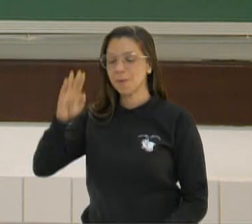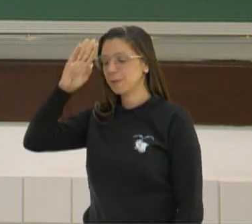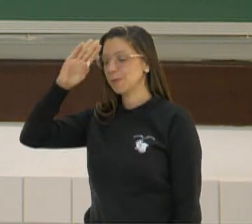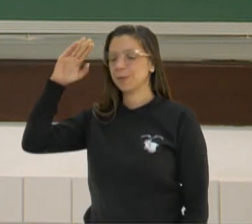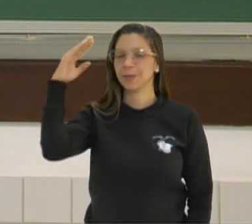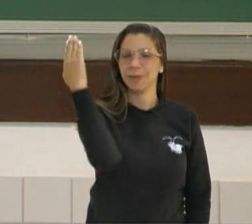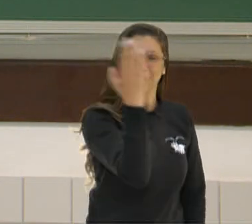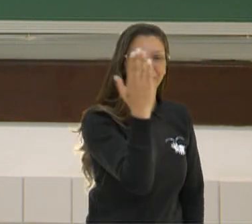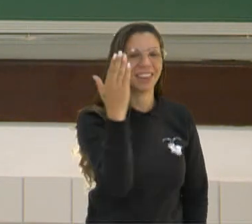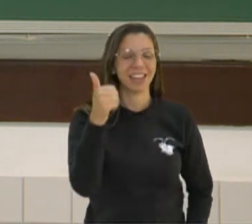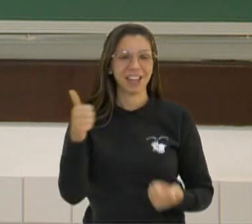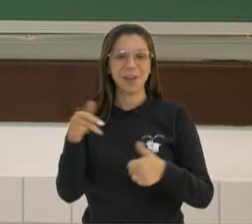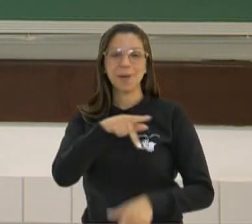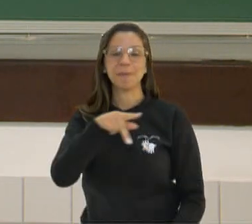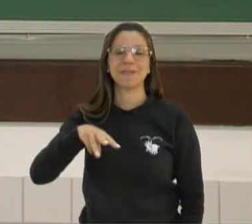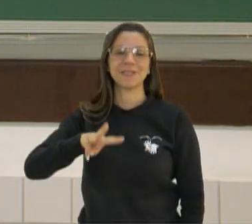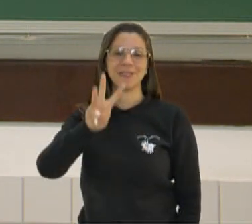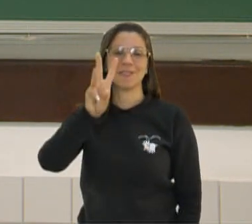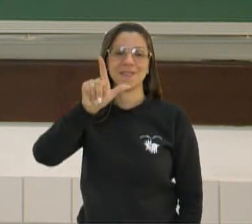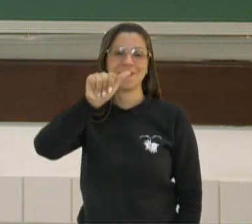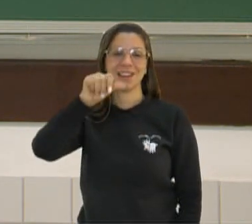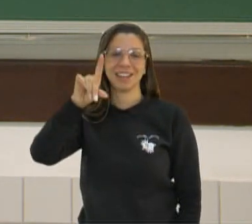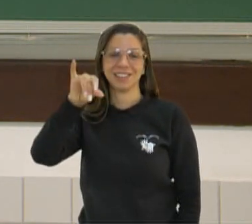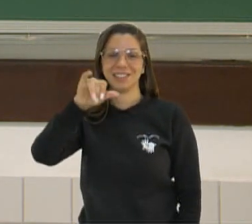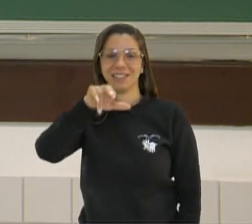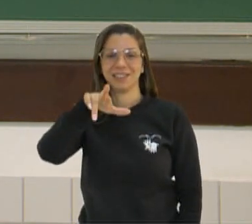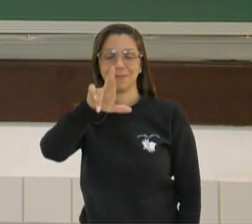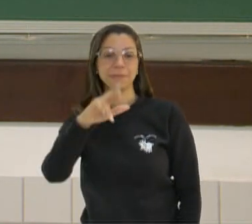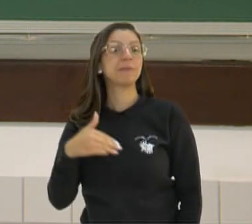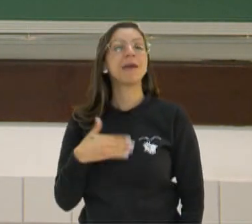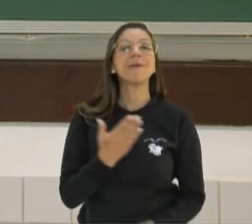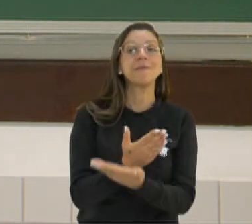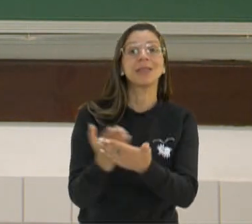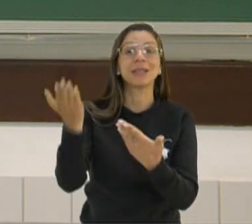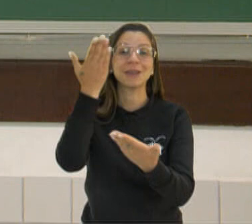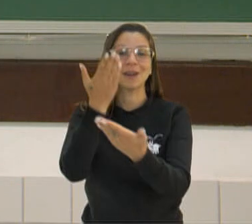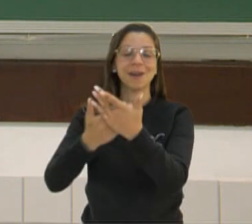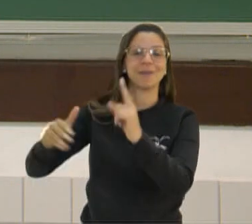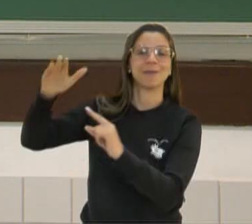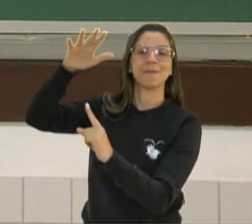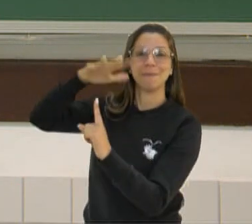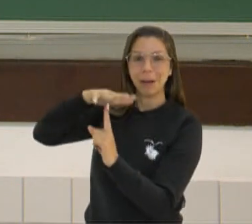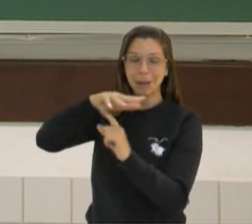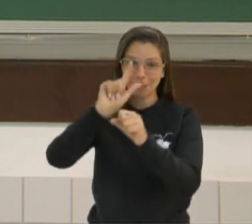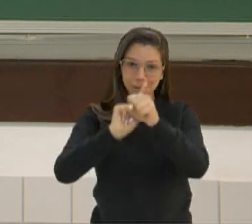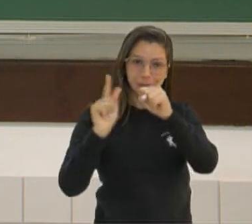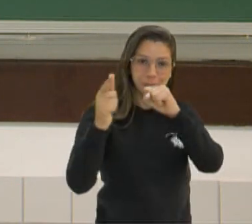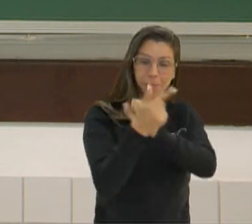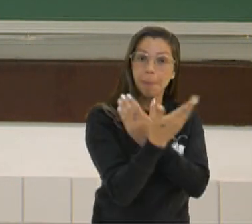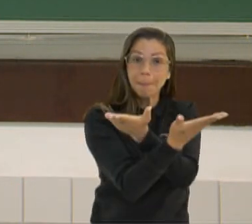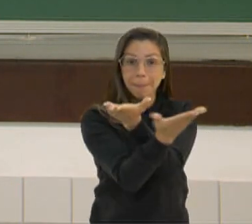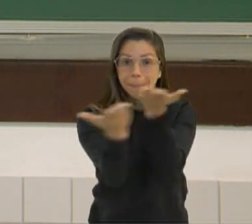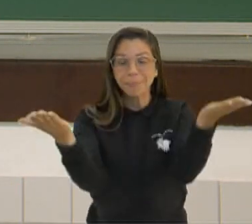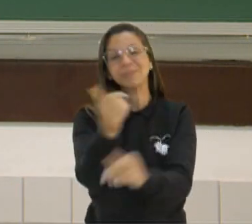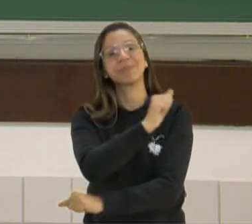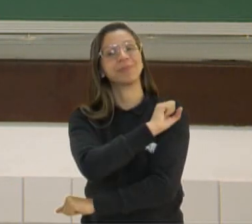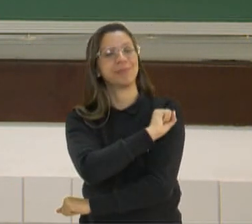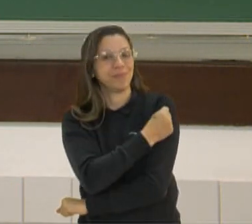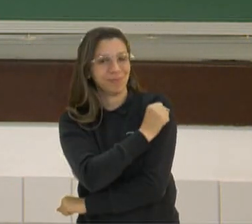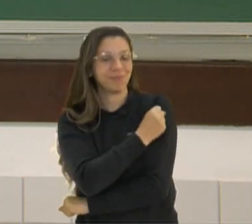Salve, salve galera! Professor Vladimir na área com mais uma aula Paraná de Geografia para você do 8º ano do